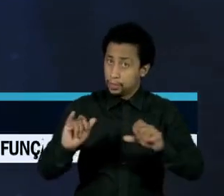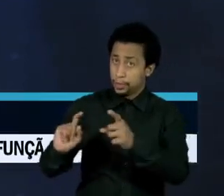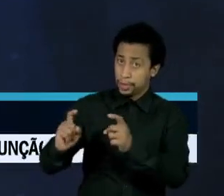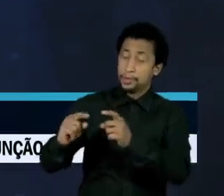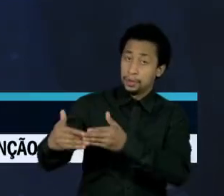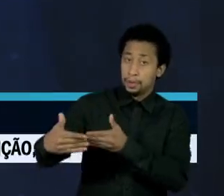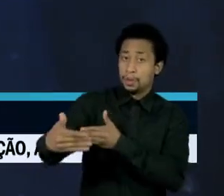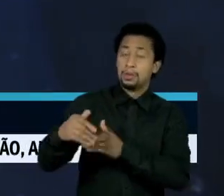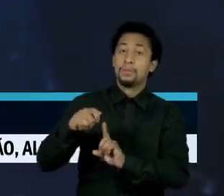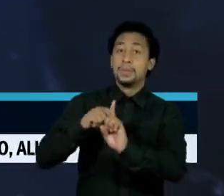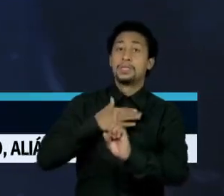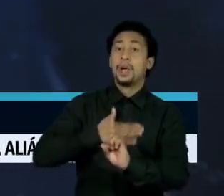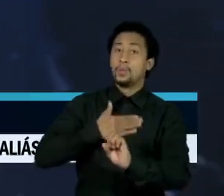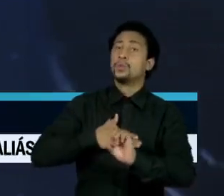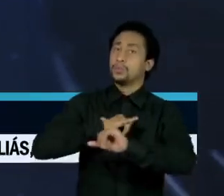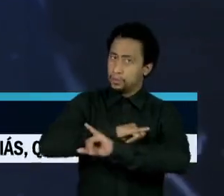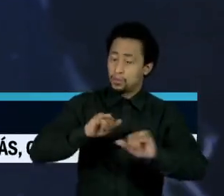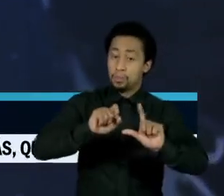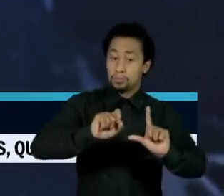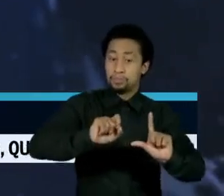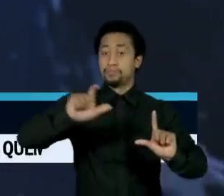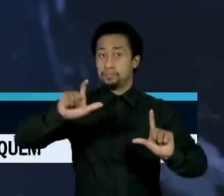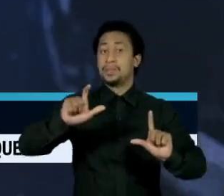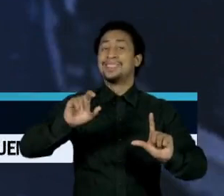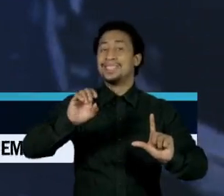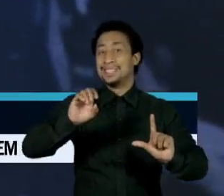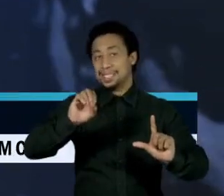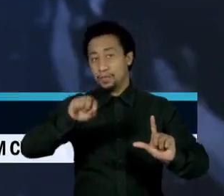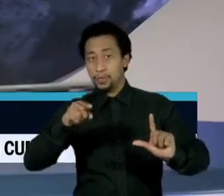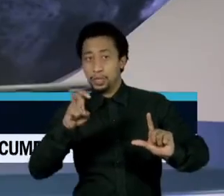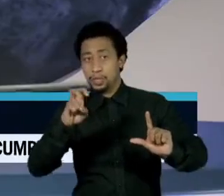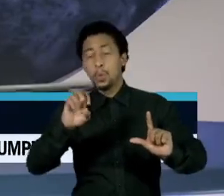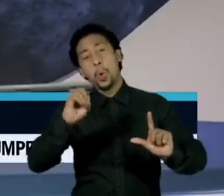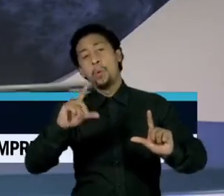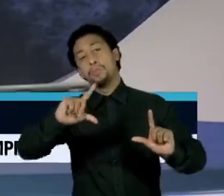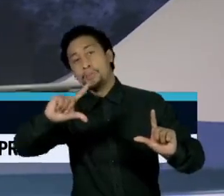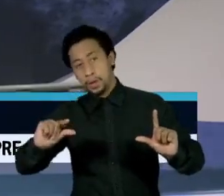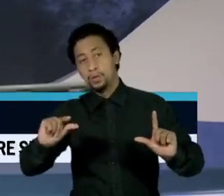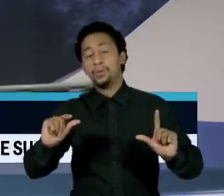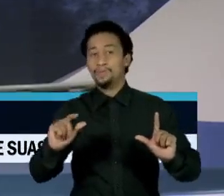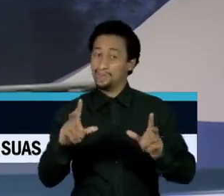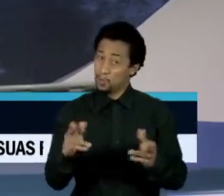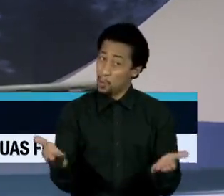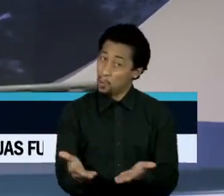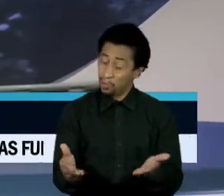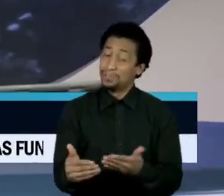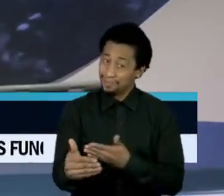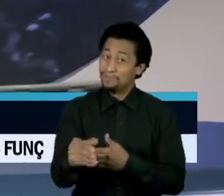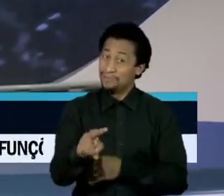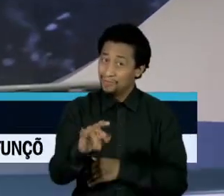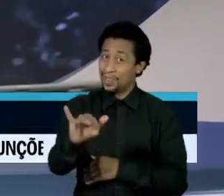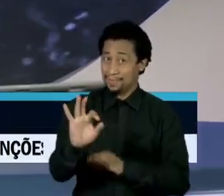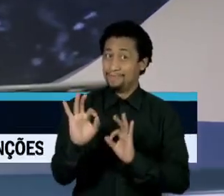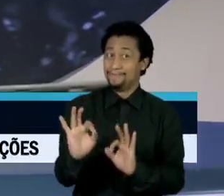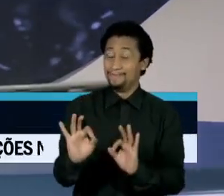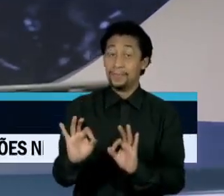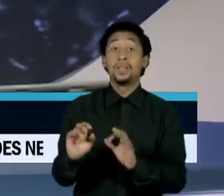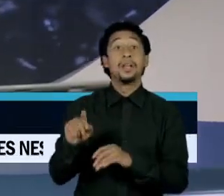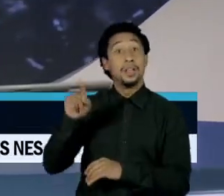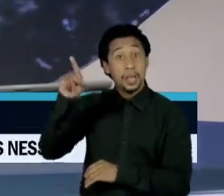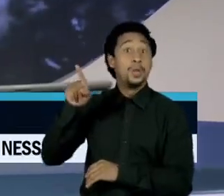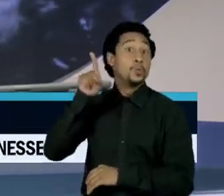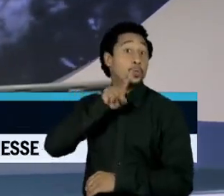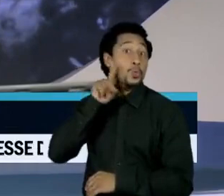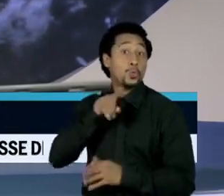em agosto poderá dar novo aumento igual ou menor do que o de hoje nos Estados Unidos o banco central acelerou o